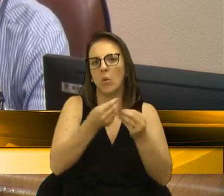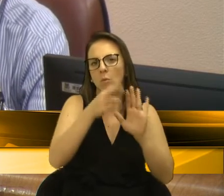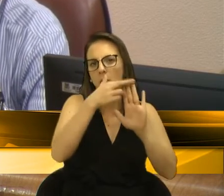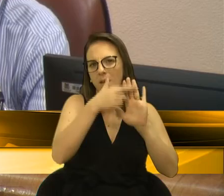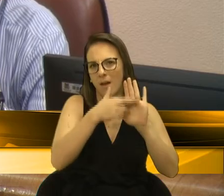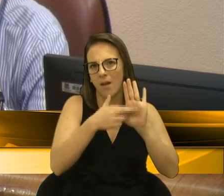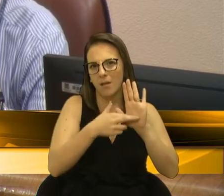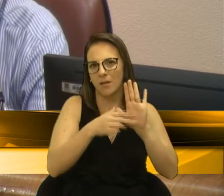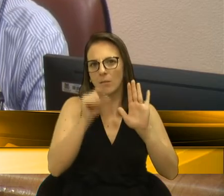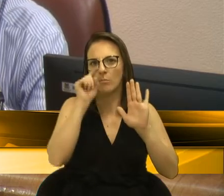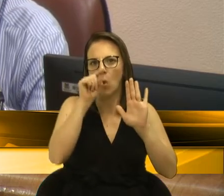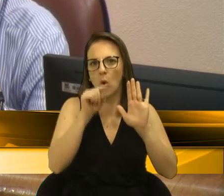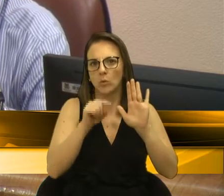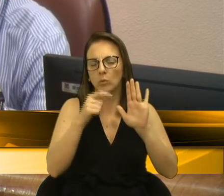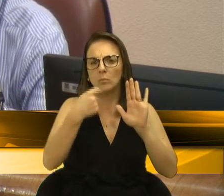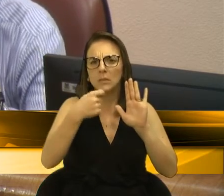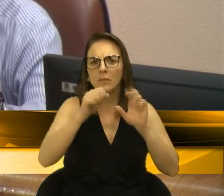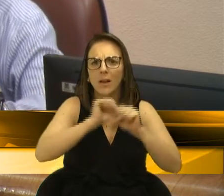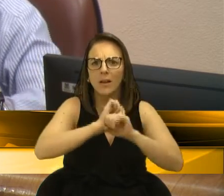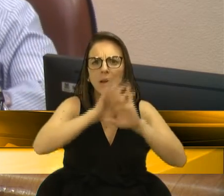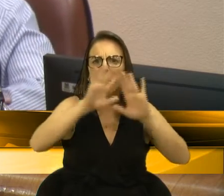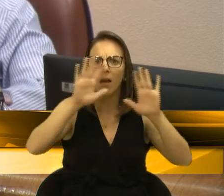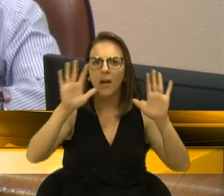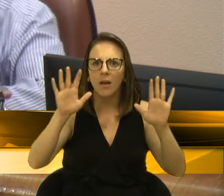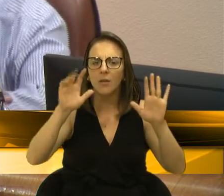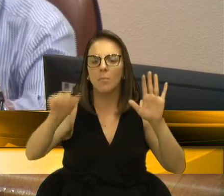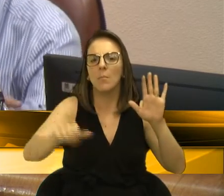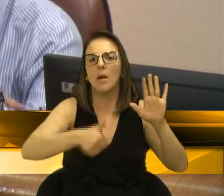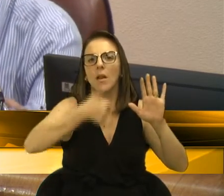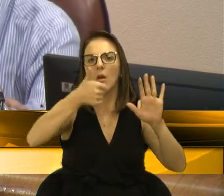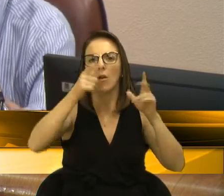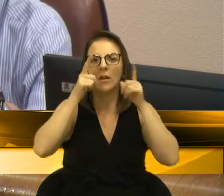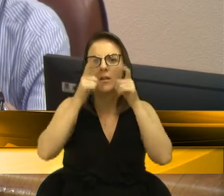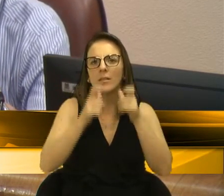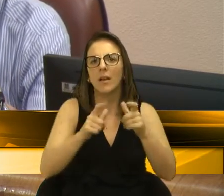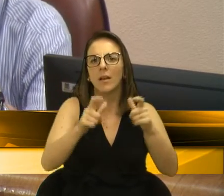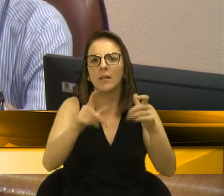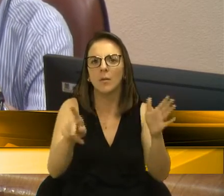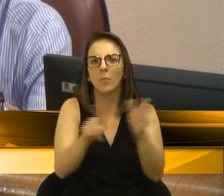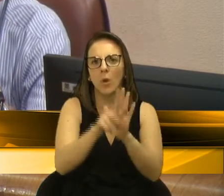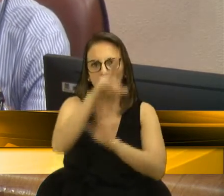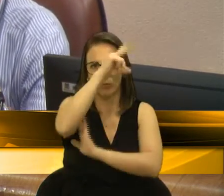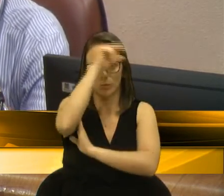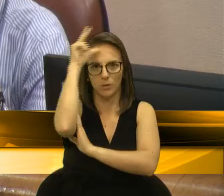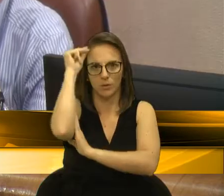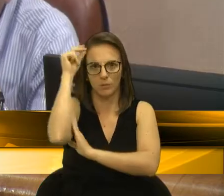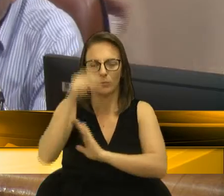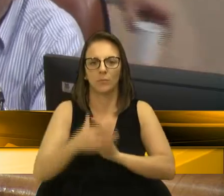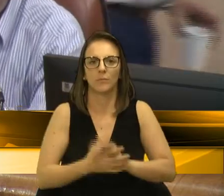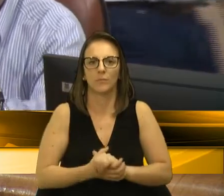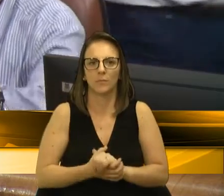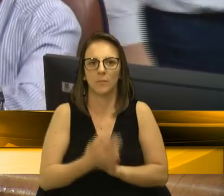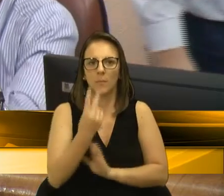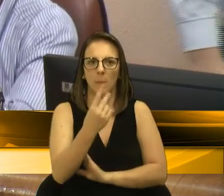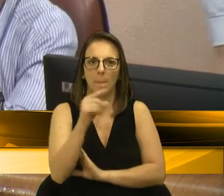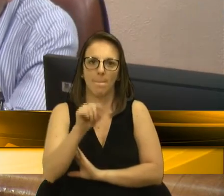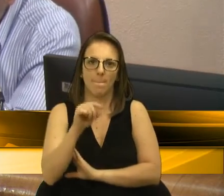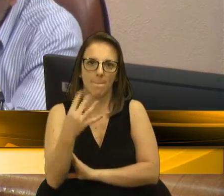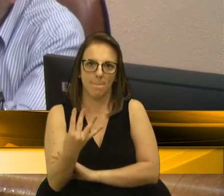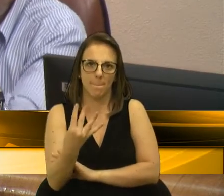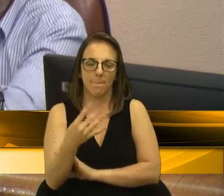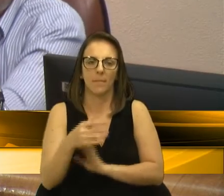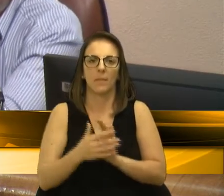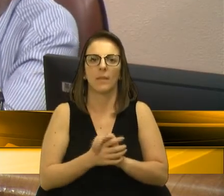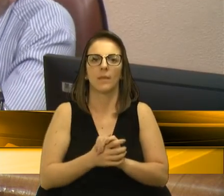estar mais aclarados, resguardando os interesses da municipalidade. 2.4. Ausência